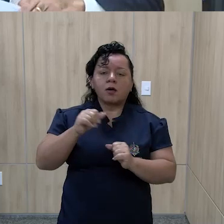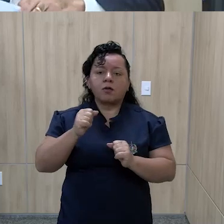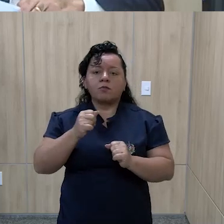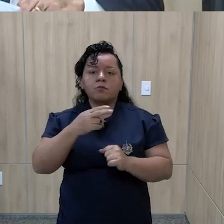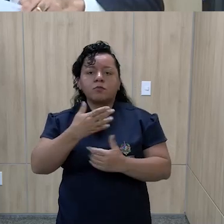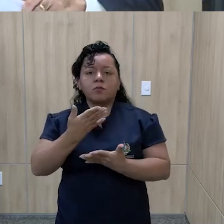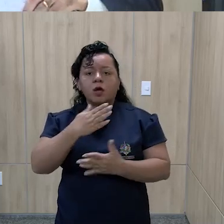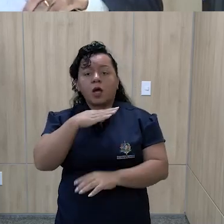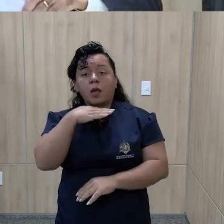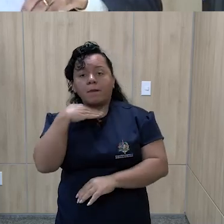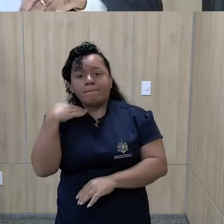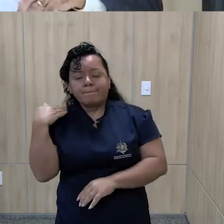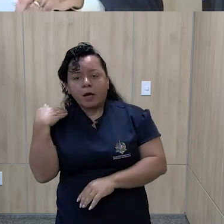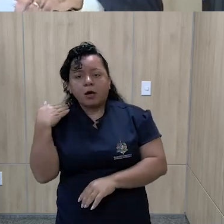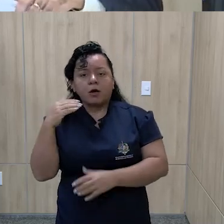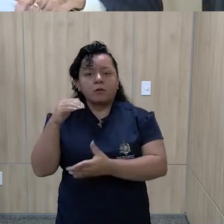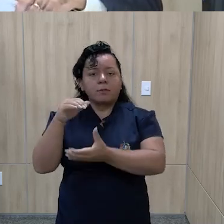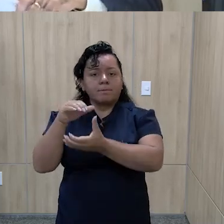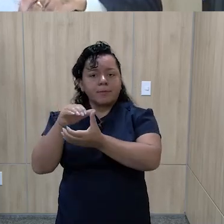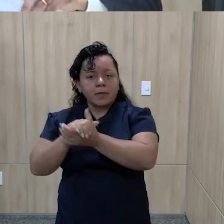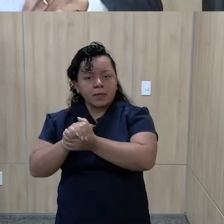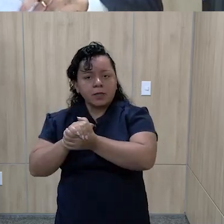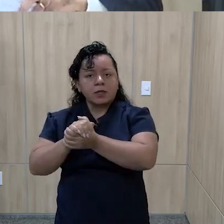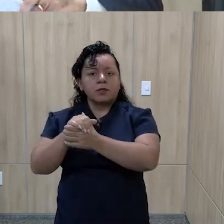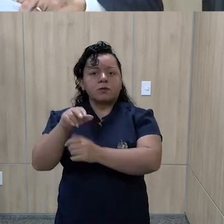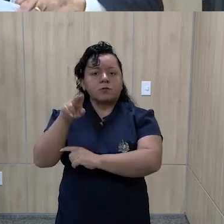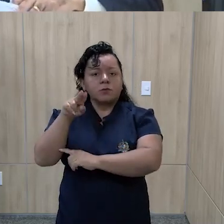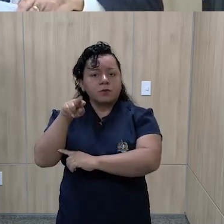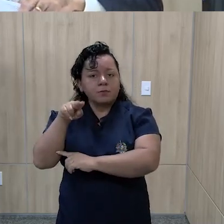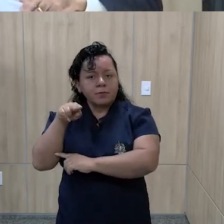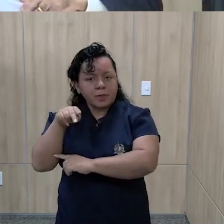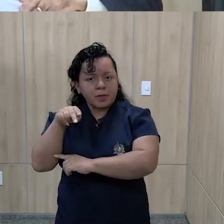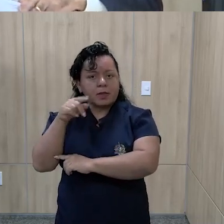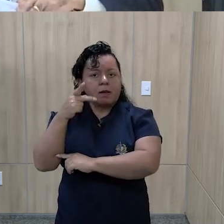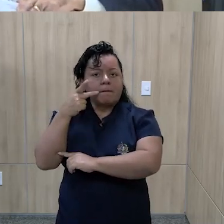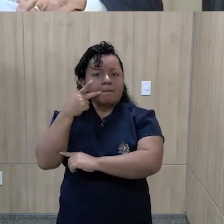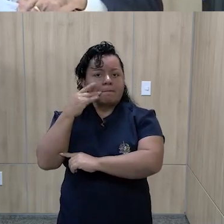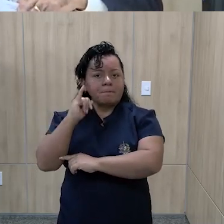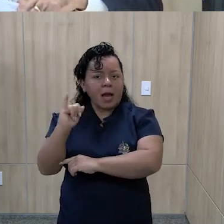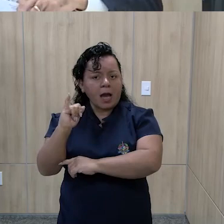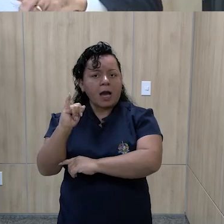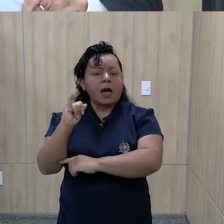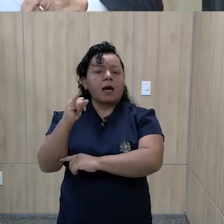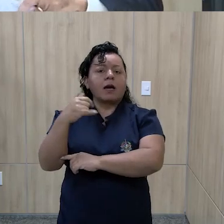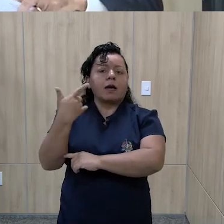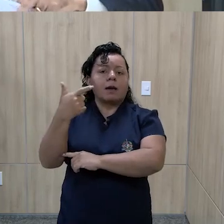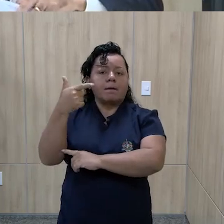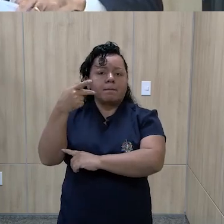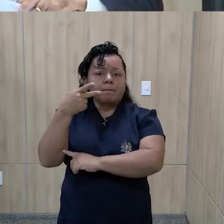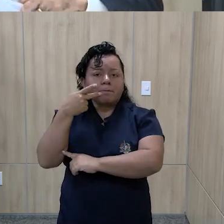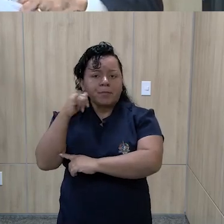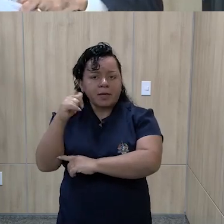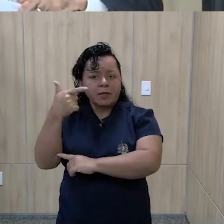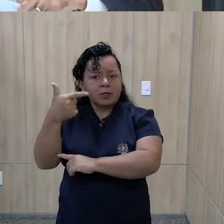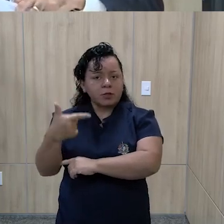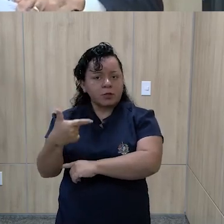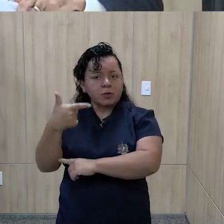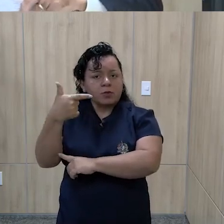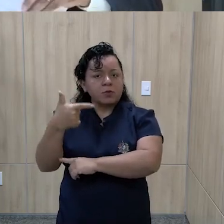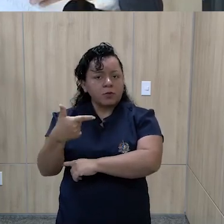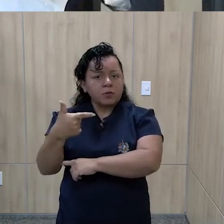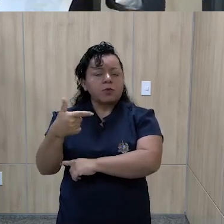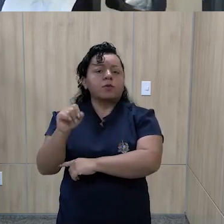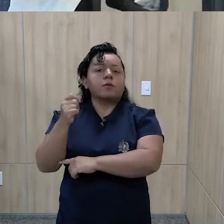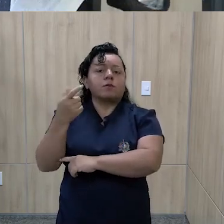falecimento de cônjuge irmão pai padrasto